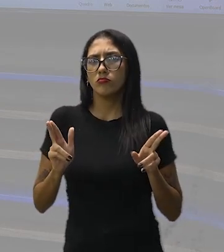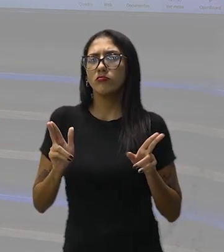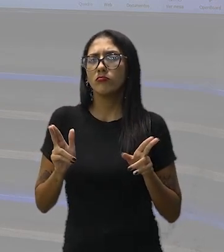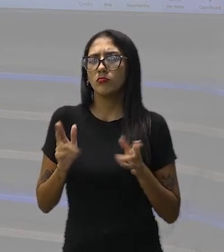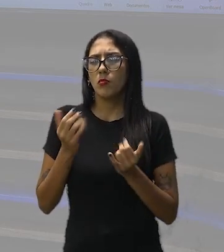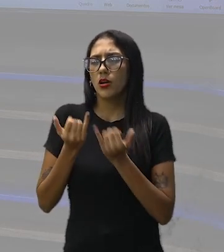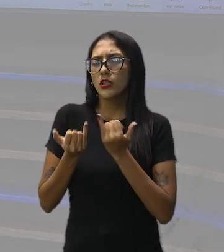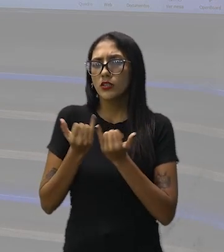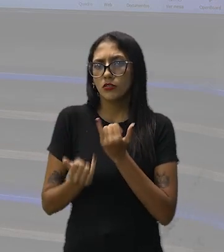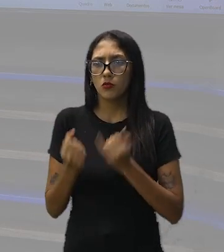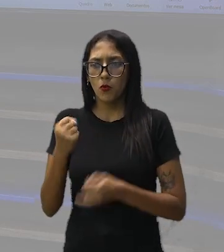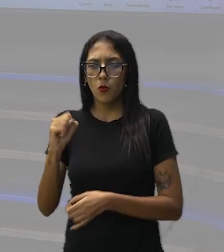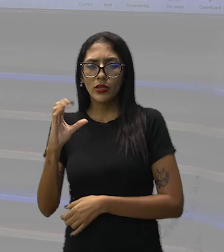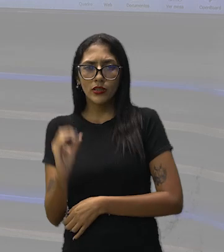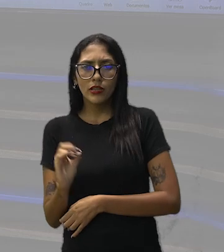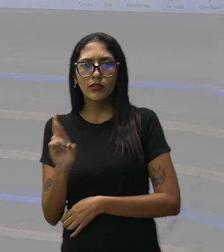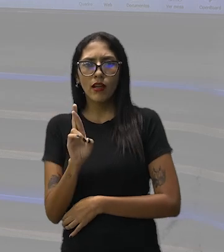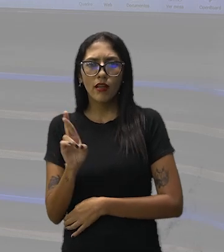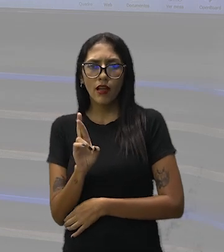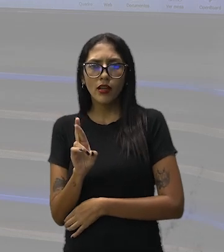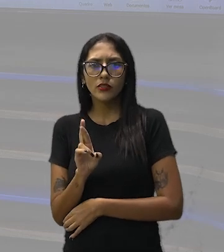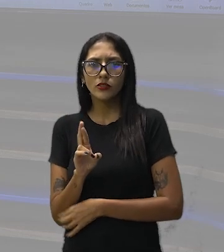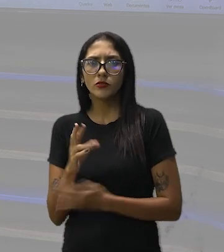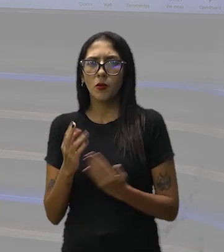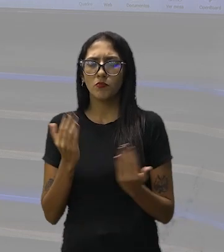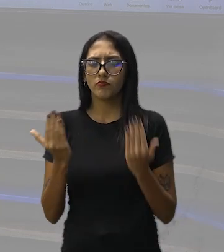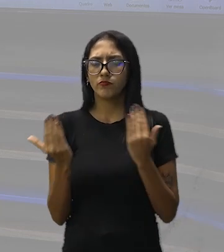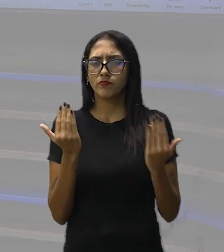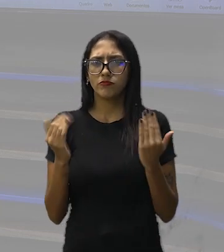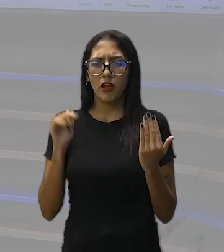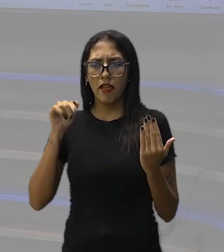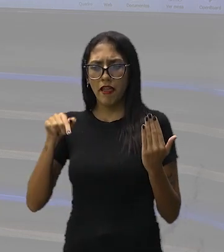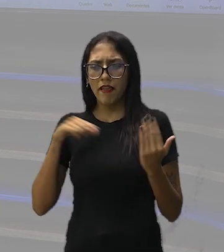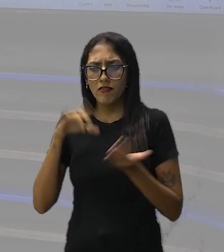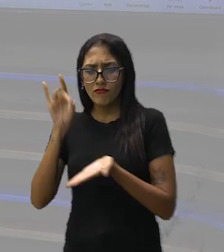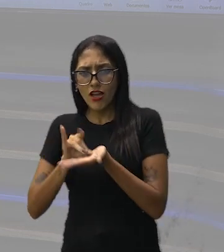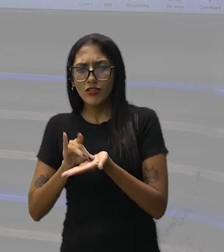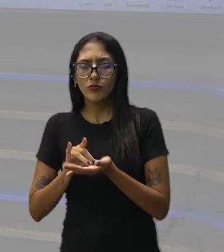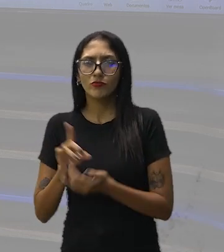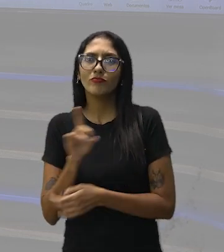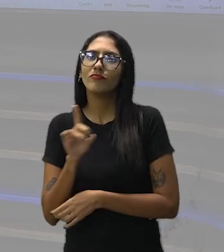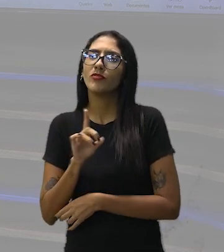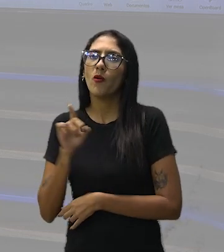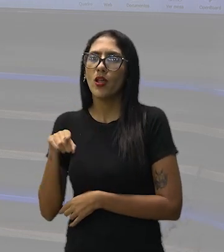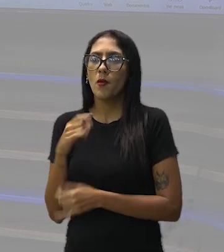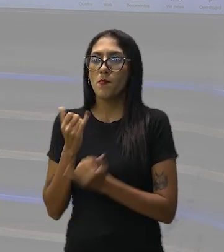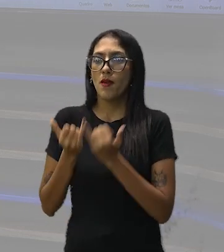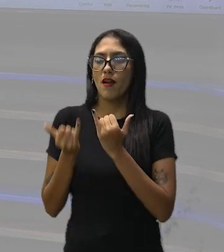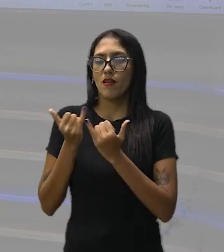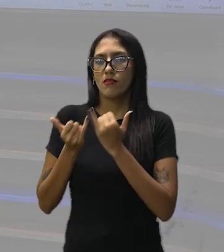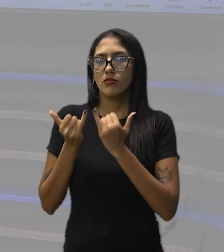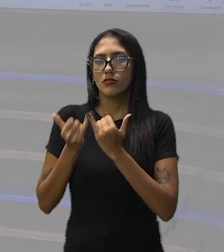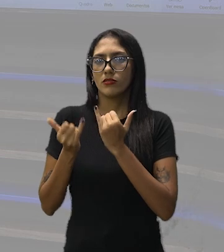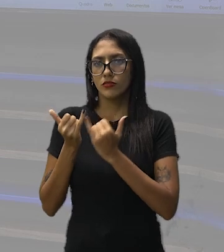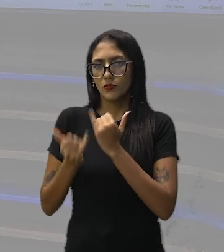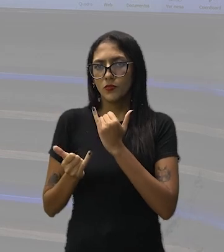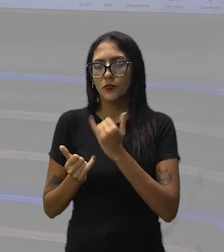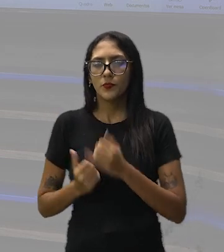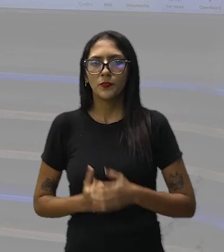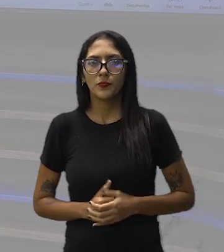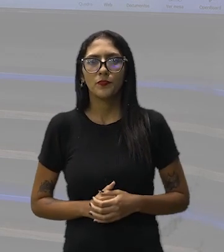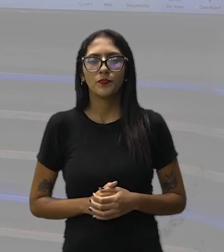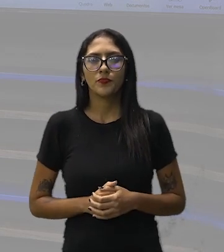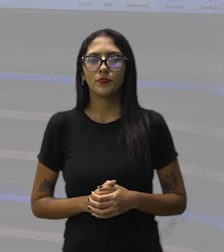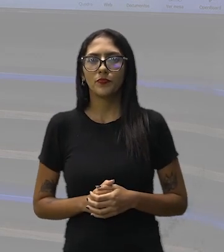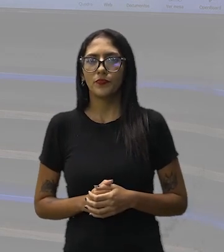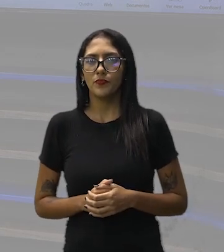por R$ 80, logicamente não é um produto original, é pirata, é similar, tá? E aí você vai verificar